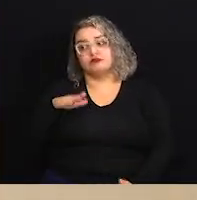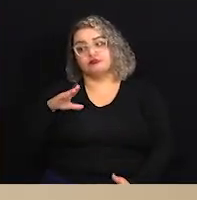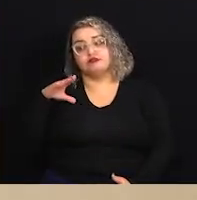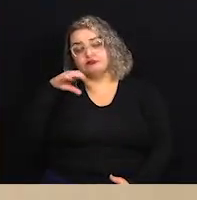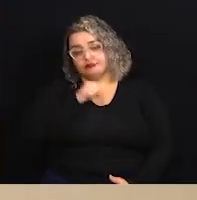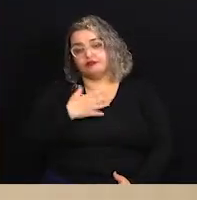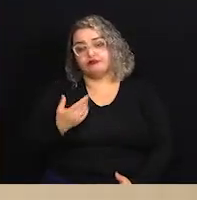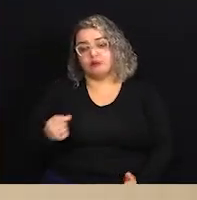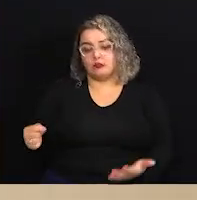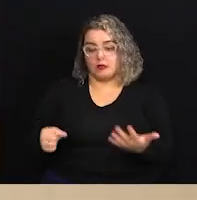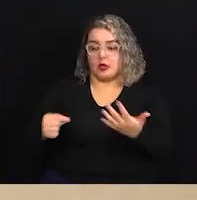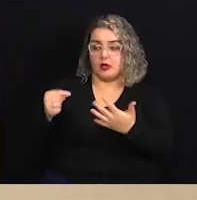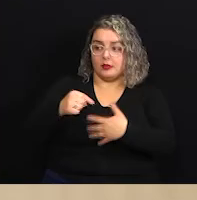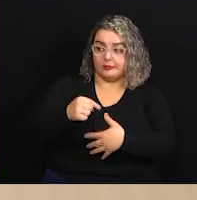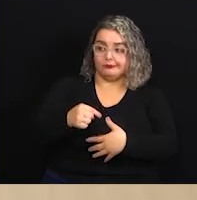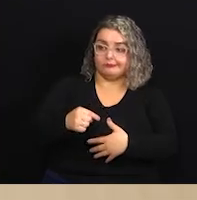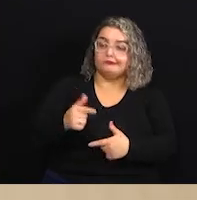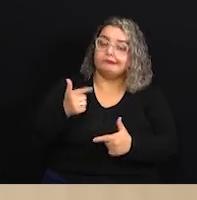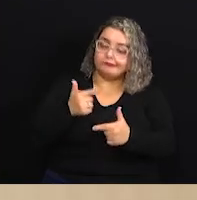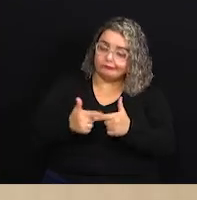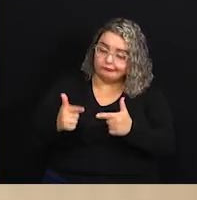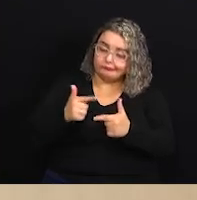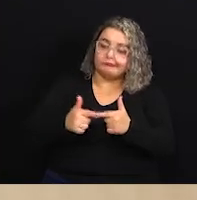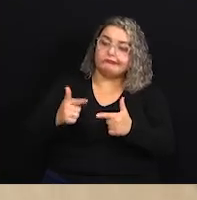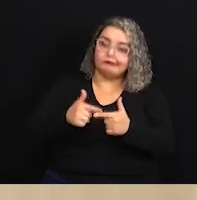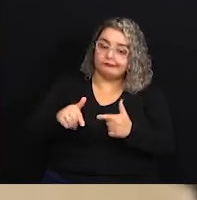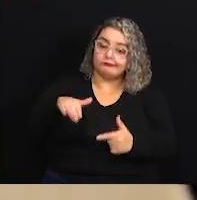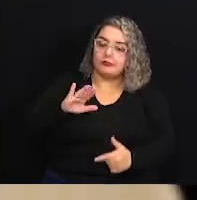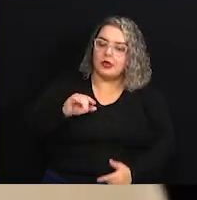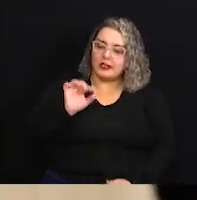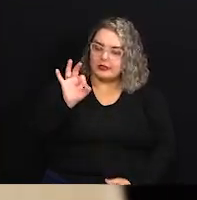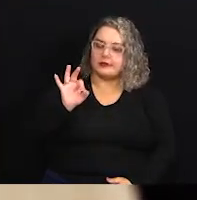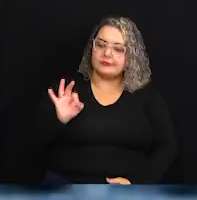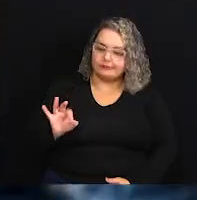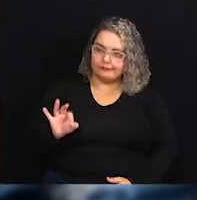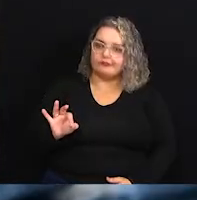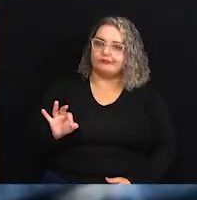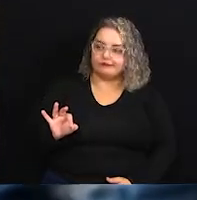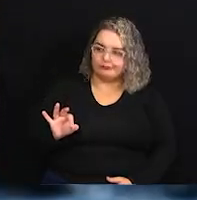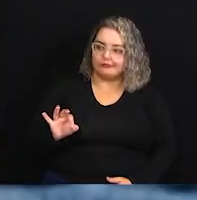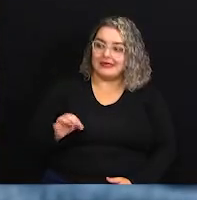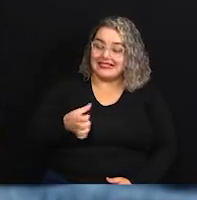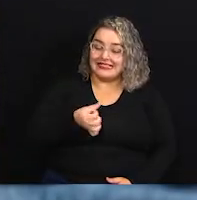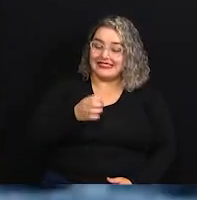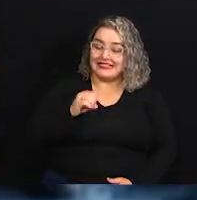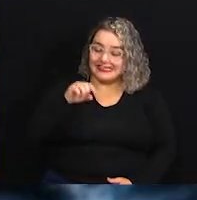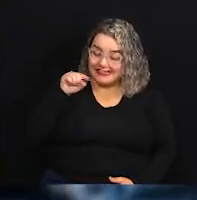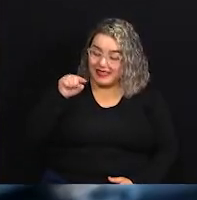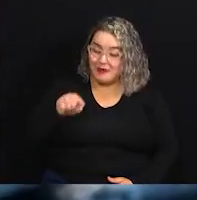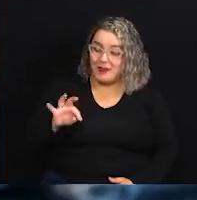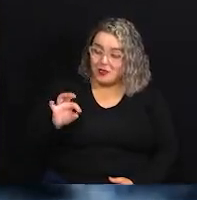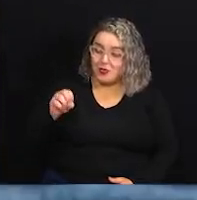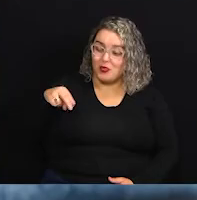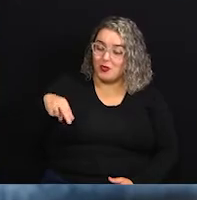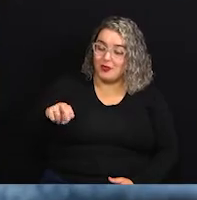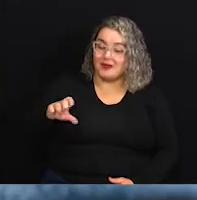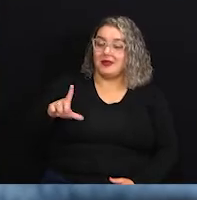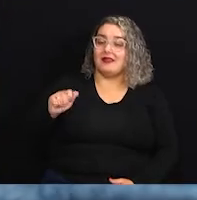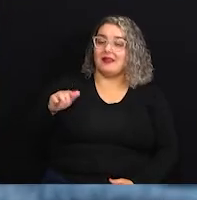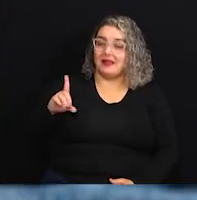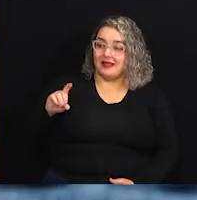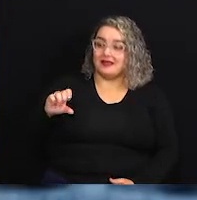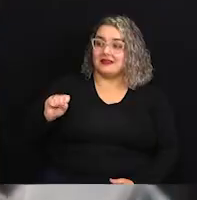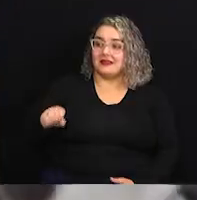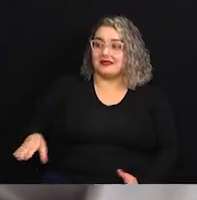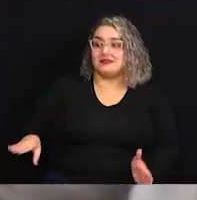rapidez, são apontados como os causadores de mais da metade das 60 mil toneladas de peças de roupa